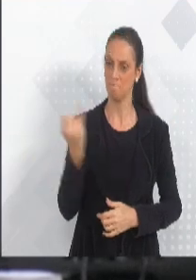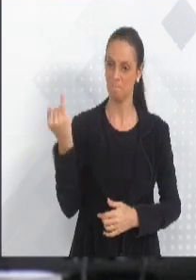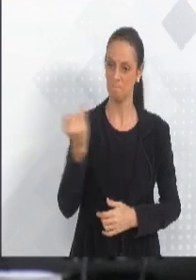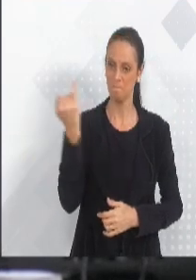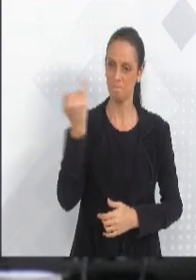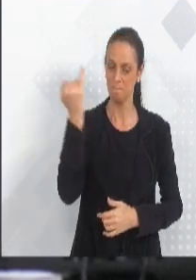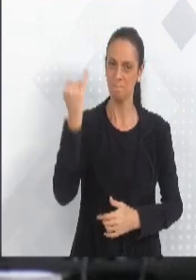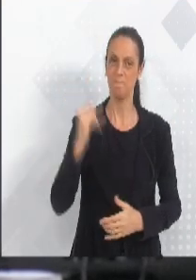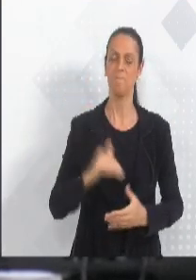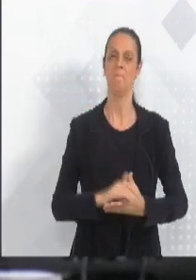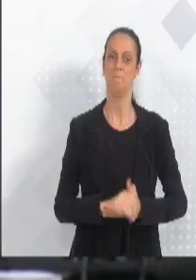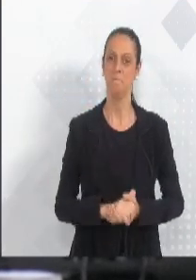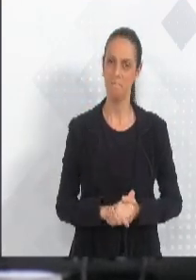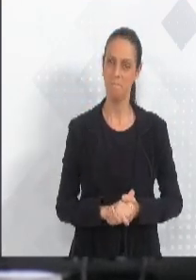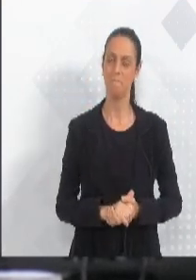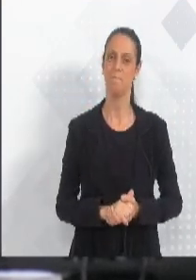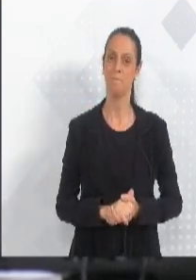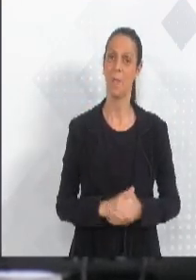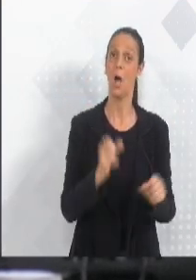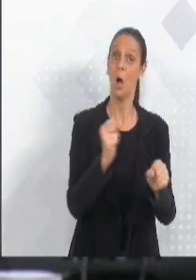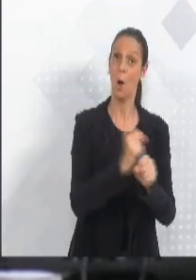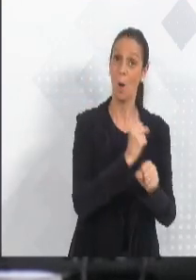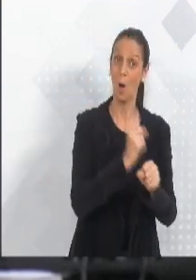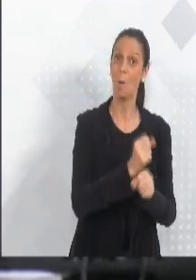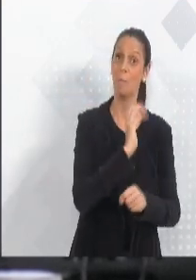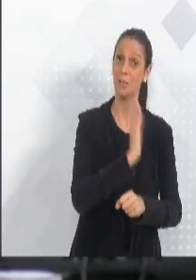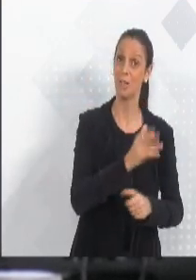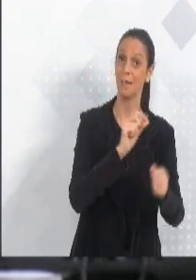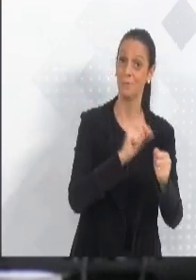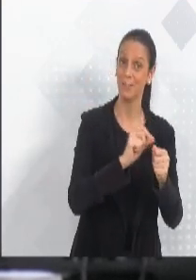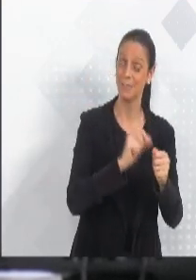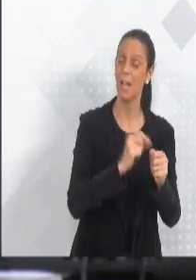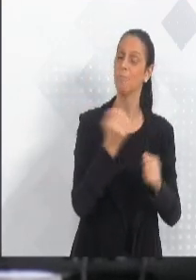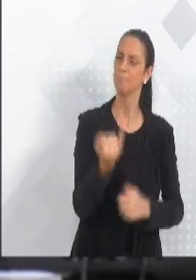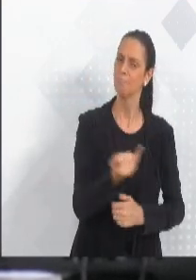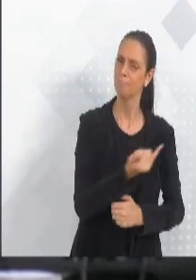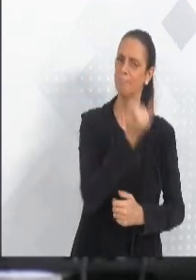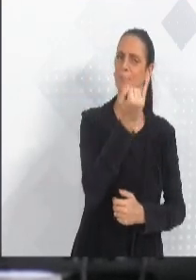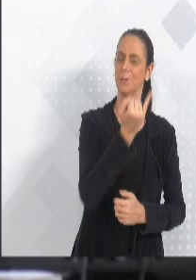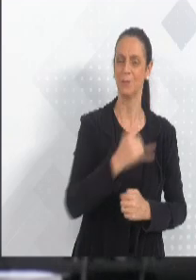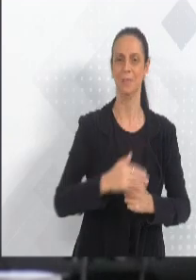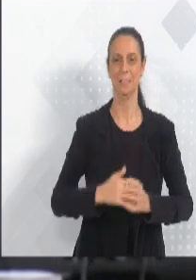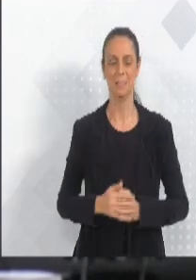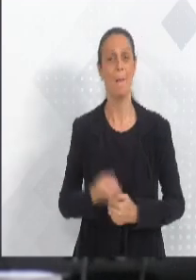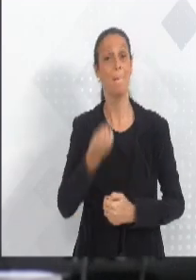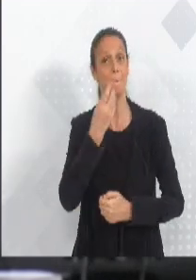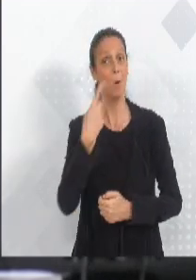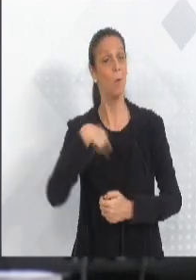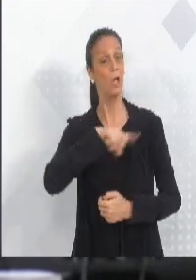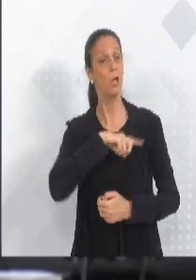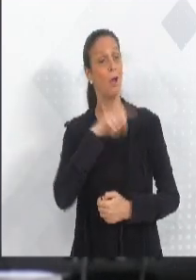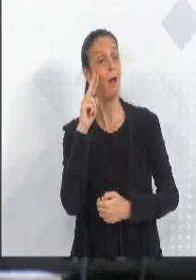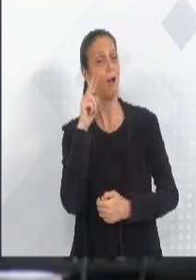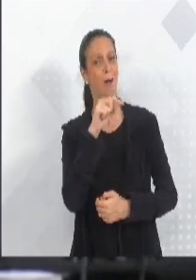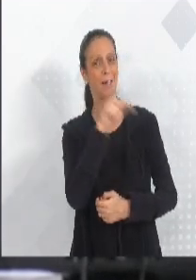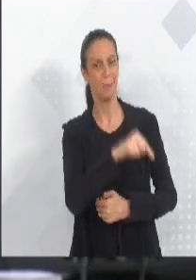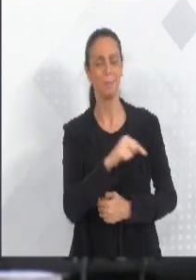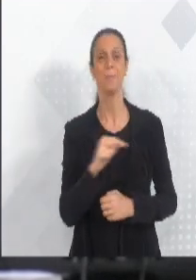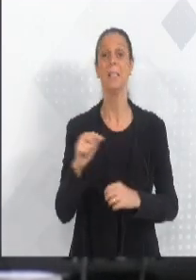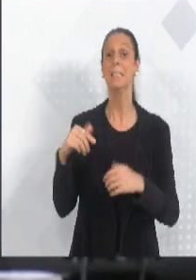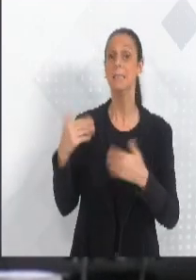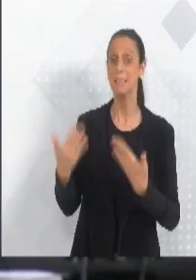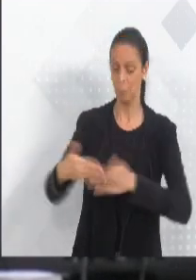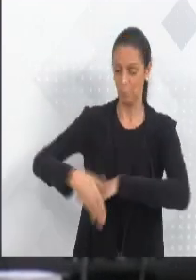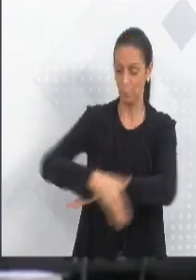são futuras obras obras que já aconteceram importante a gente também prestigie falando da elsam